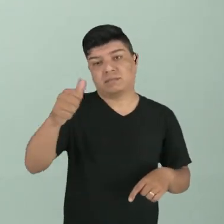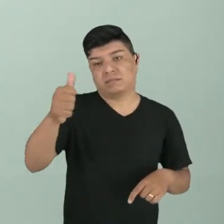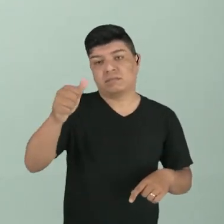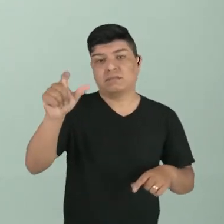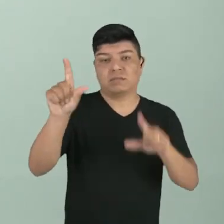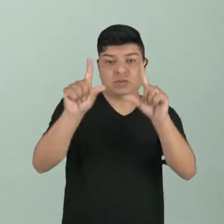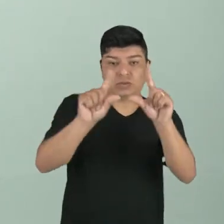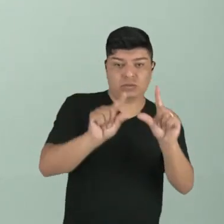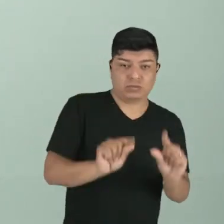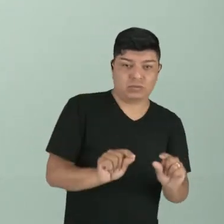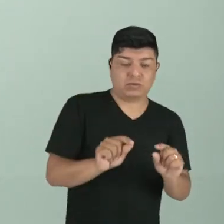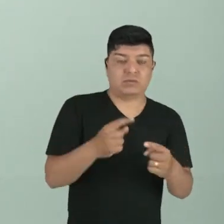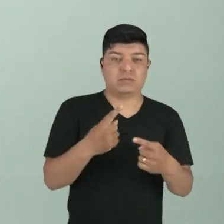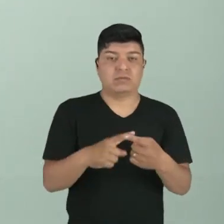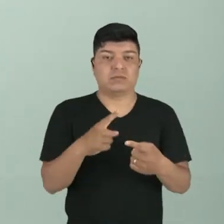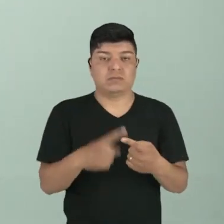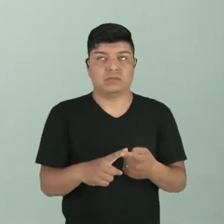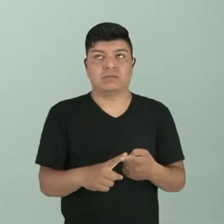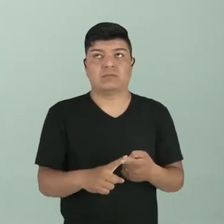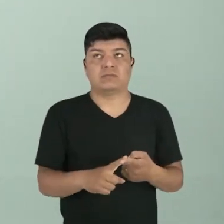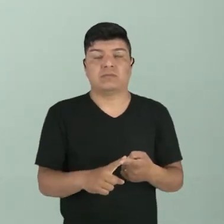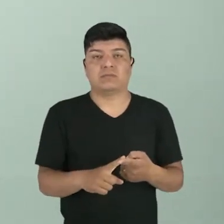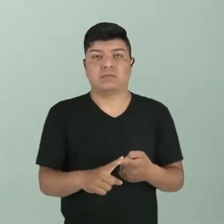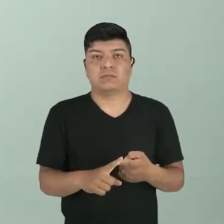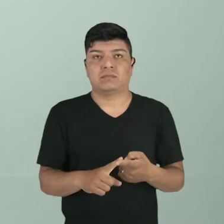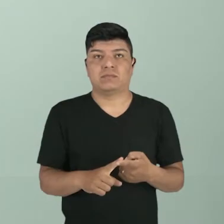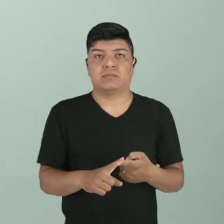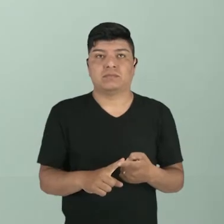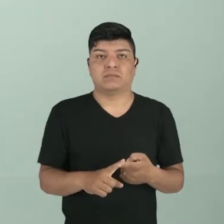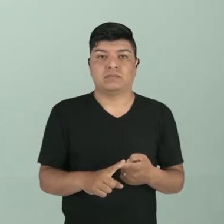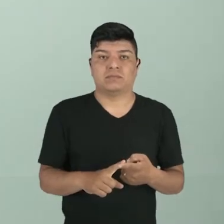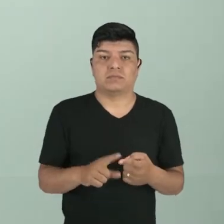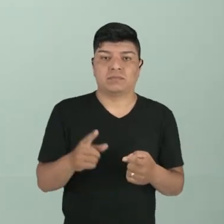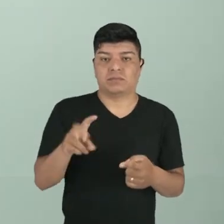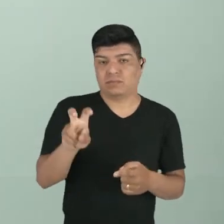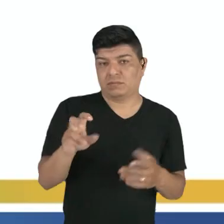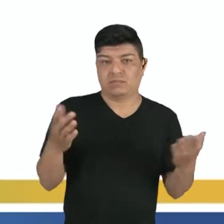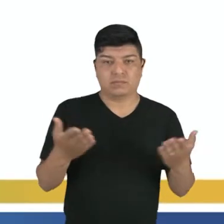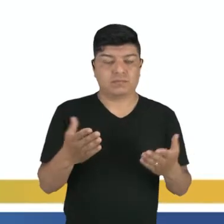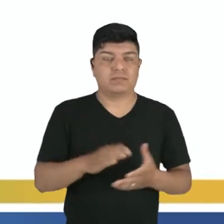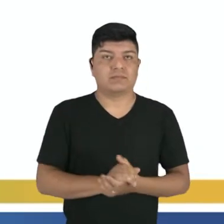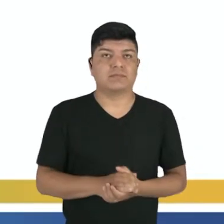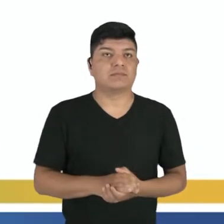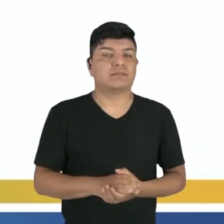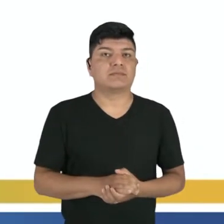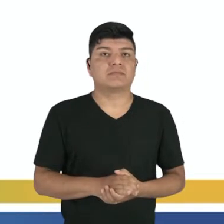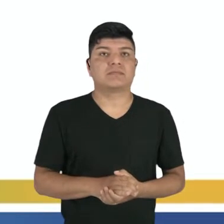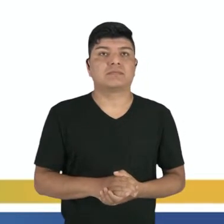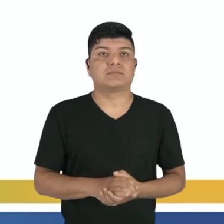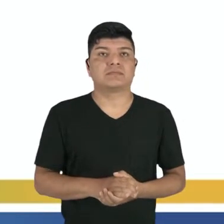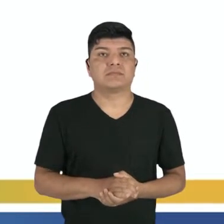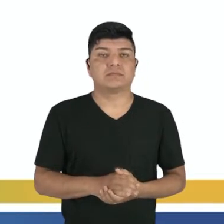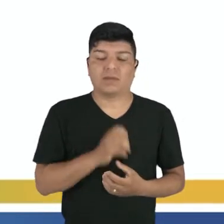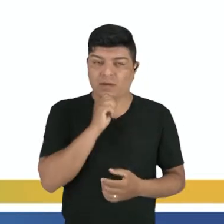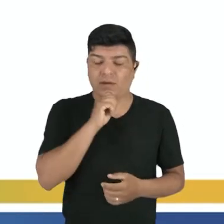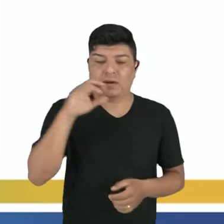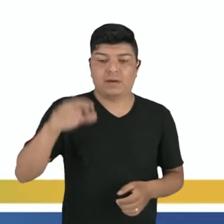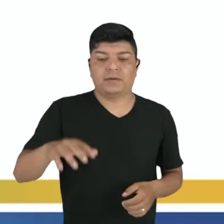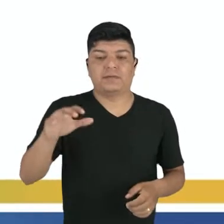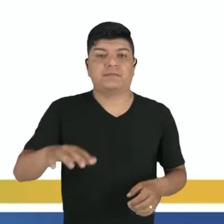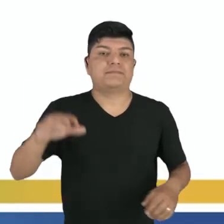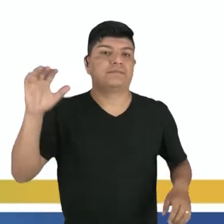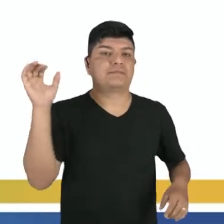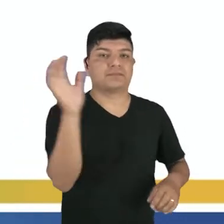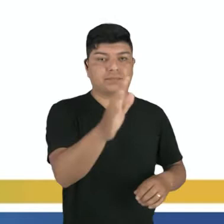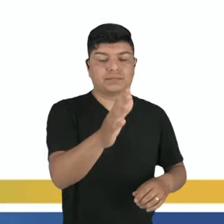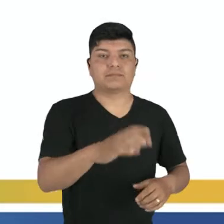jogadores não até porque uma quadra bem menor galerinha tá vamos seguir ainda Que bom